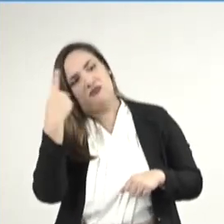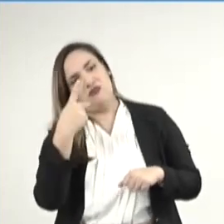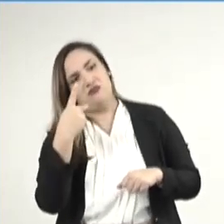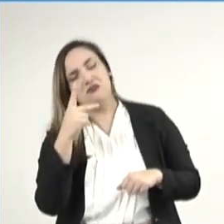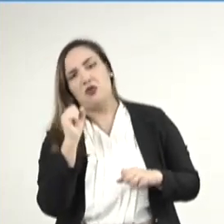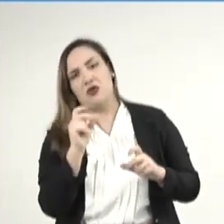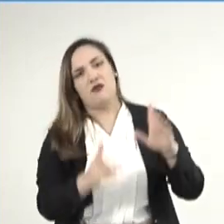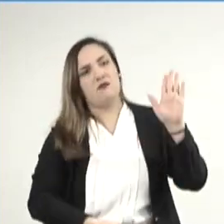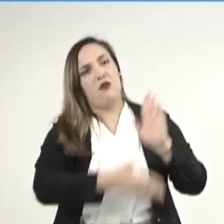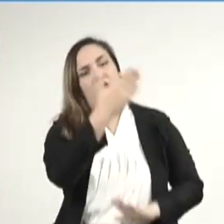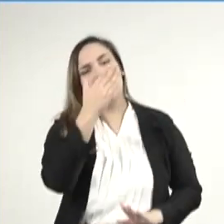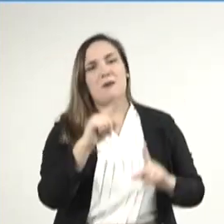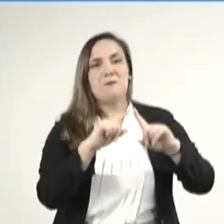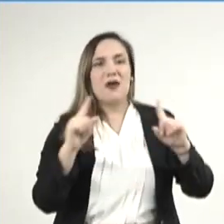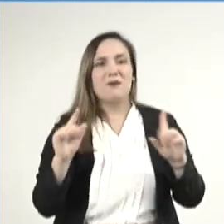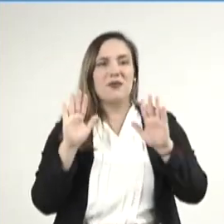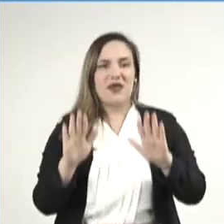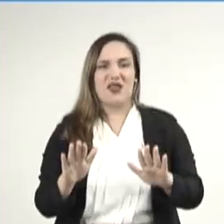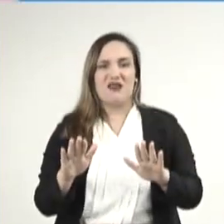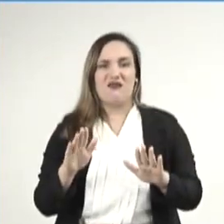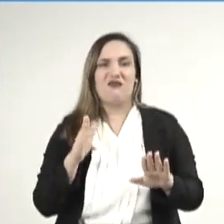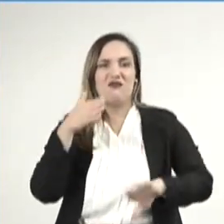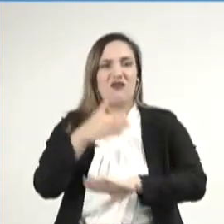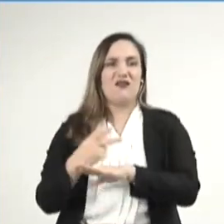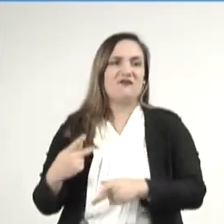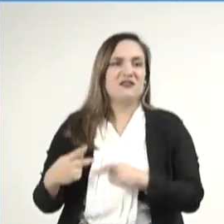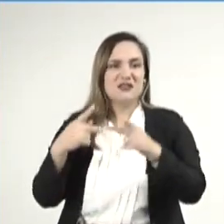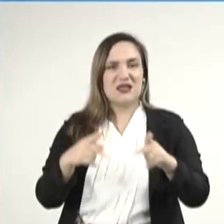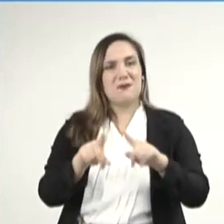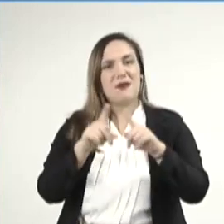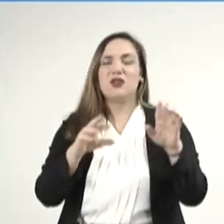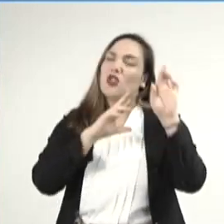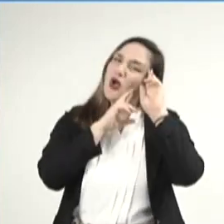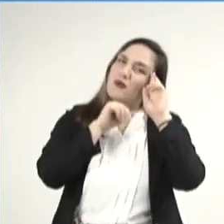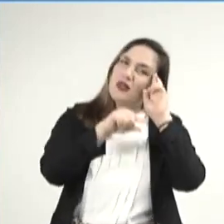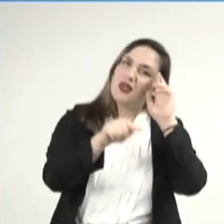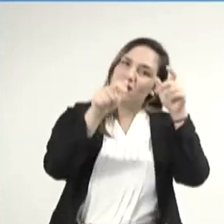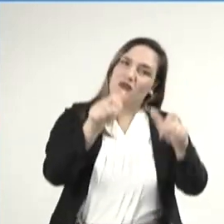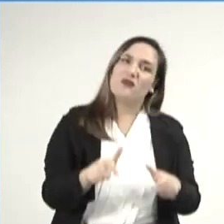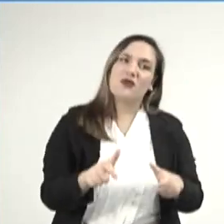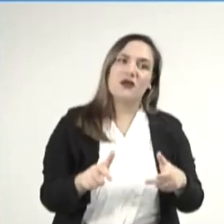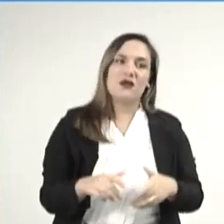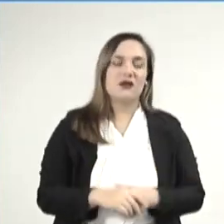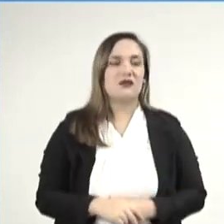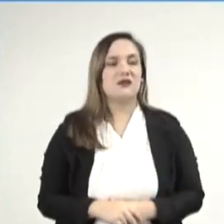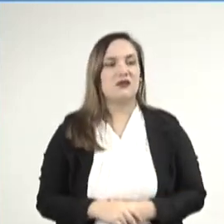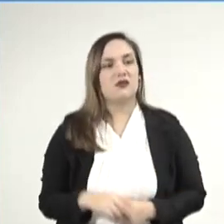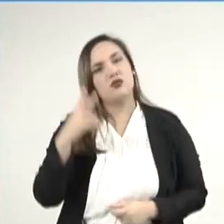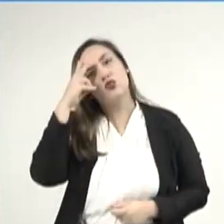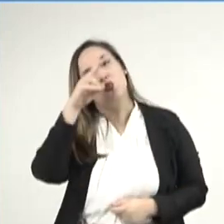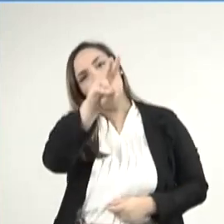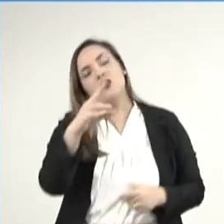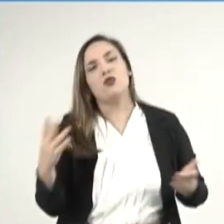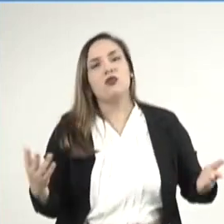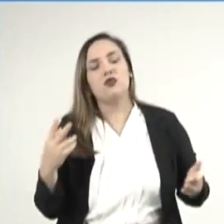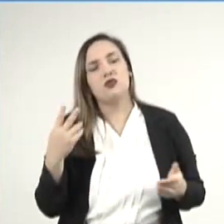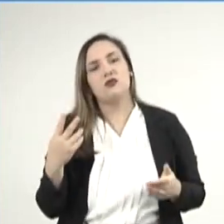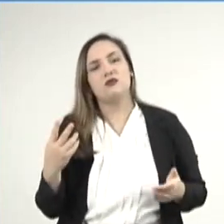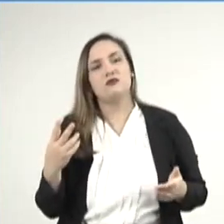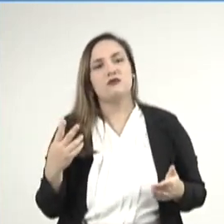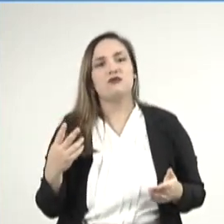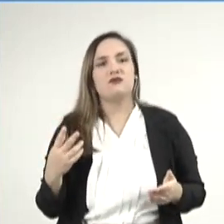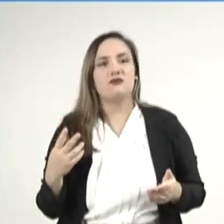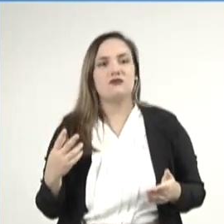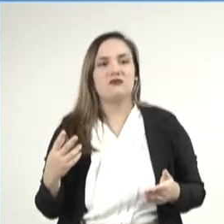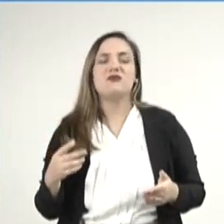embora. Agora, ir lá visitar os amigos e dormir 2 noites,